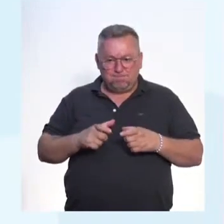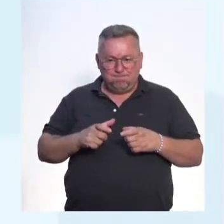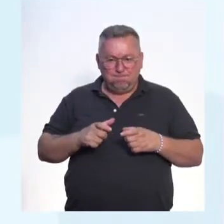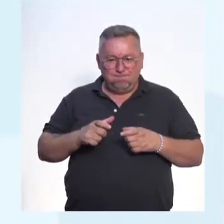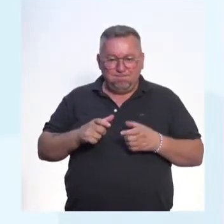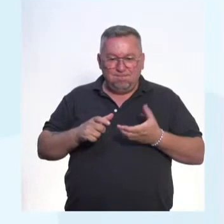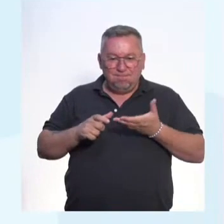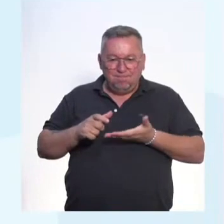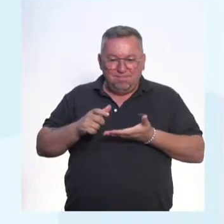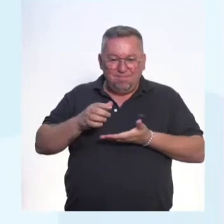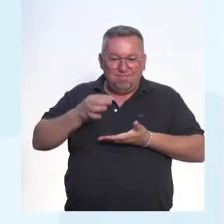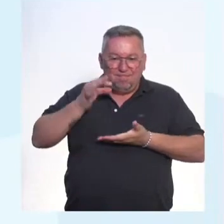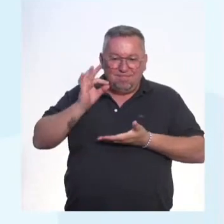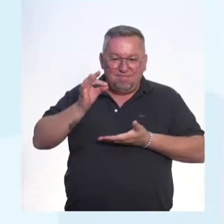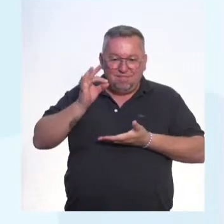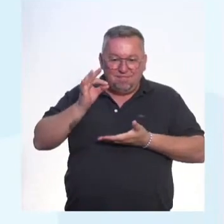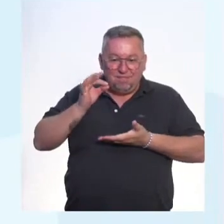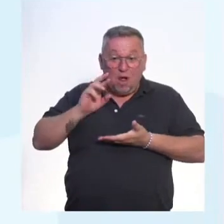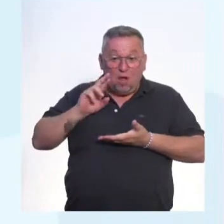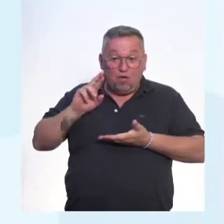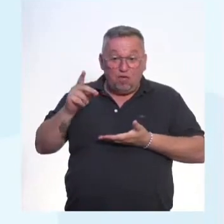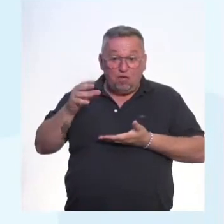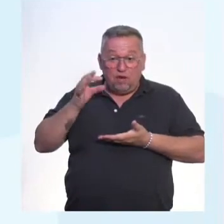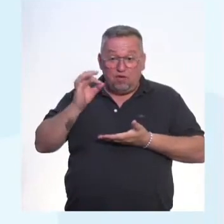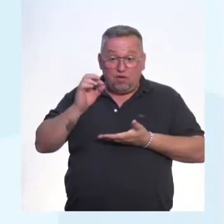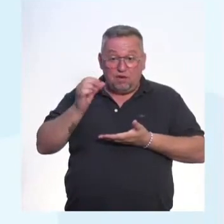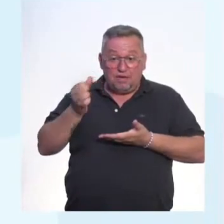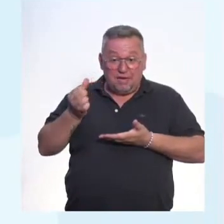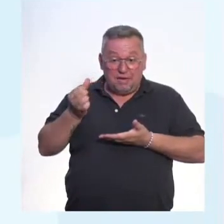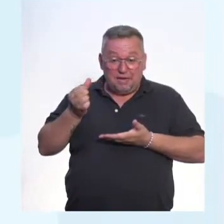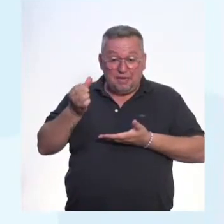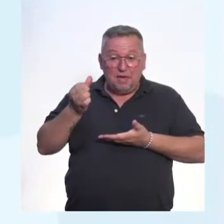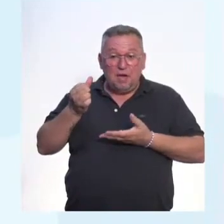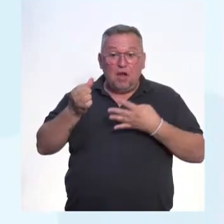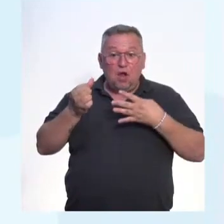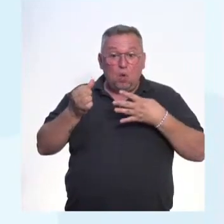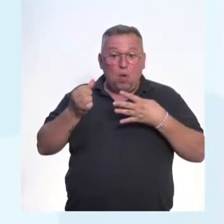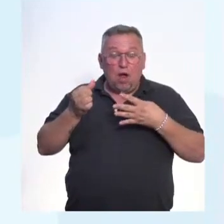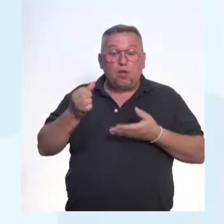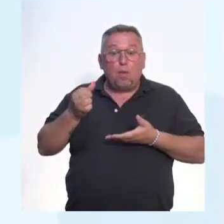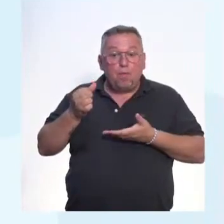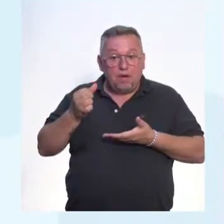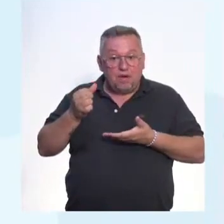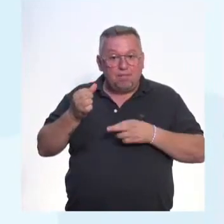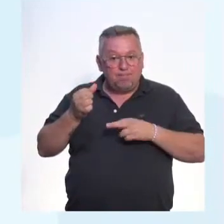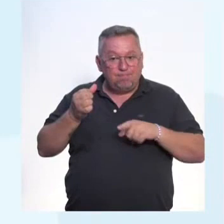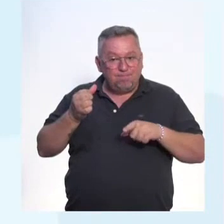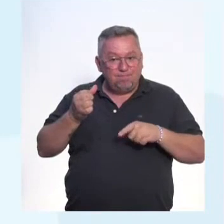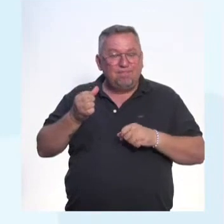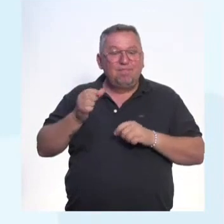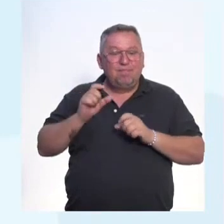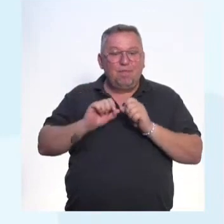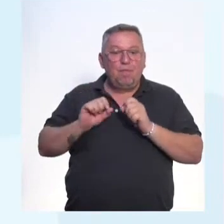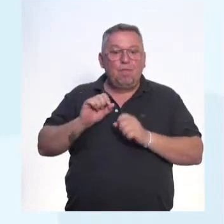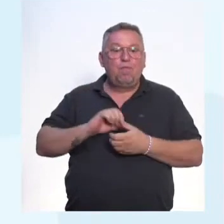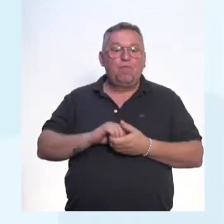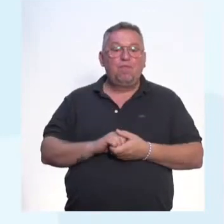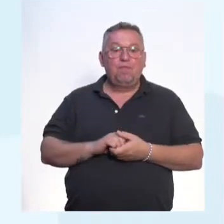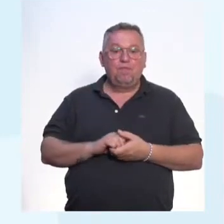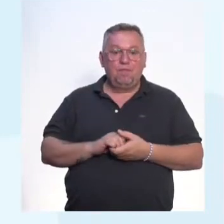temos 6 tipos de xícaras diferentes e 4 tipos de pires. 6 vezes